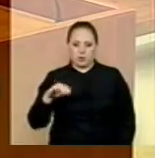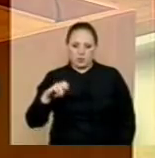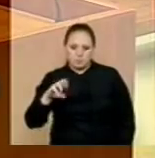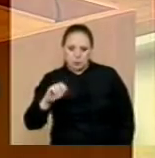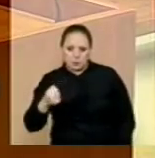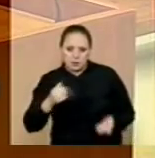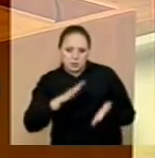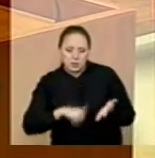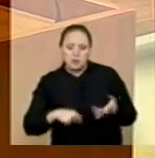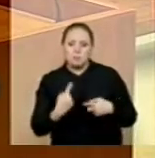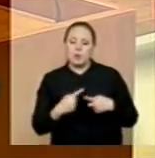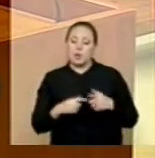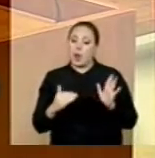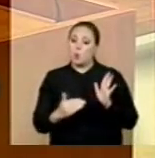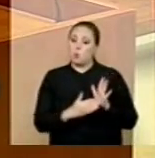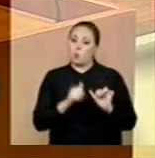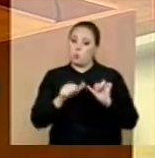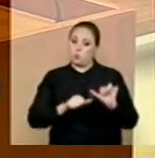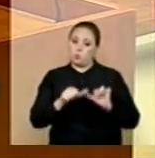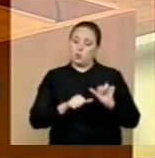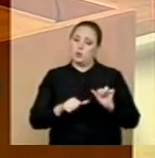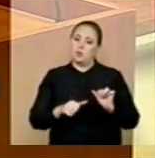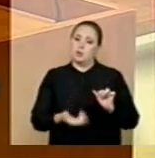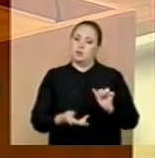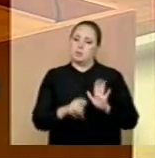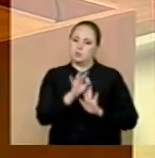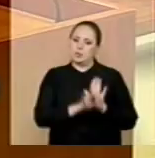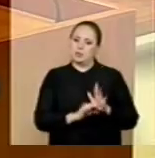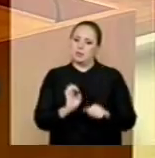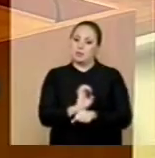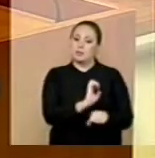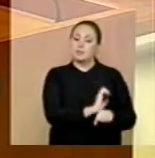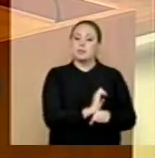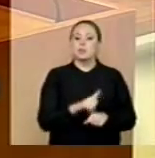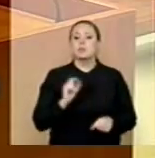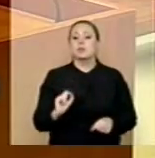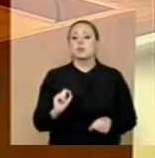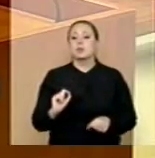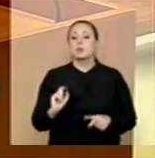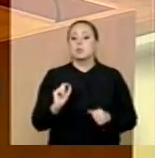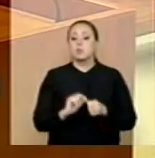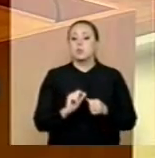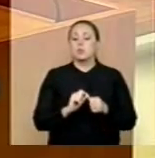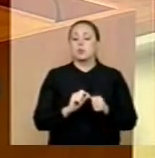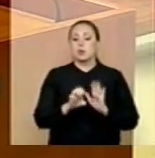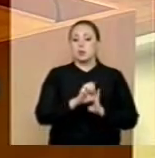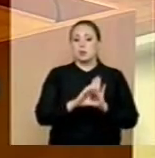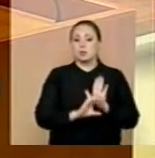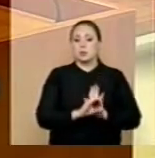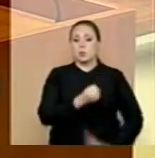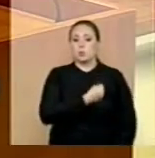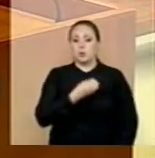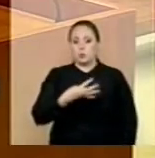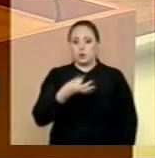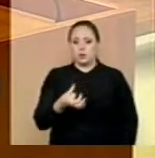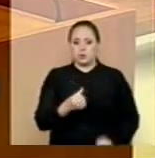a última alteração que houve nesses dispositivos estaduais foi feita pela Emenda Constitucional número 42